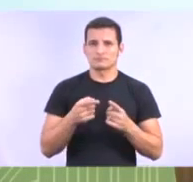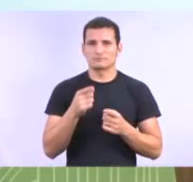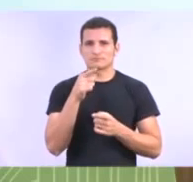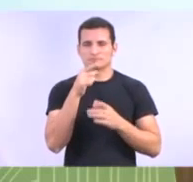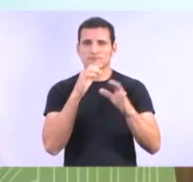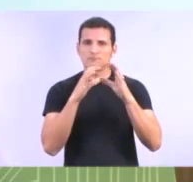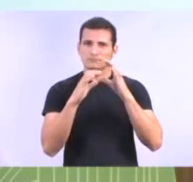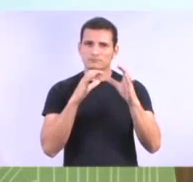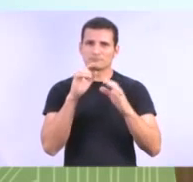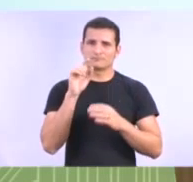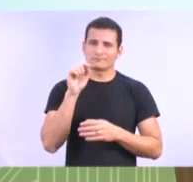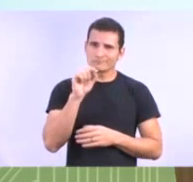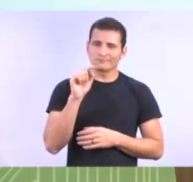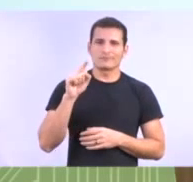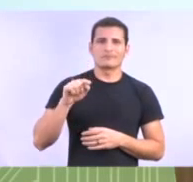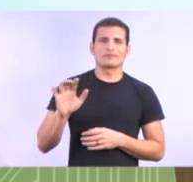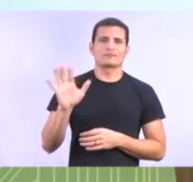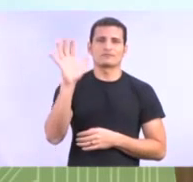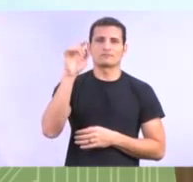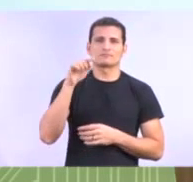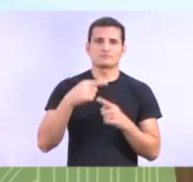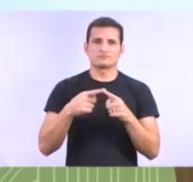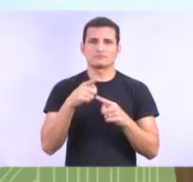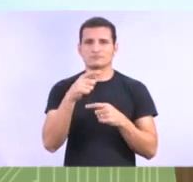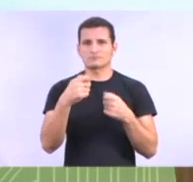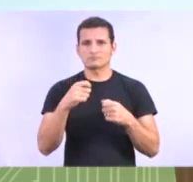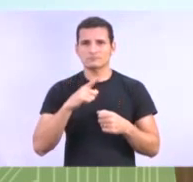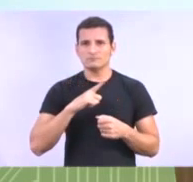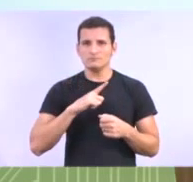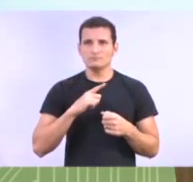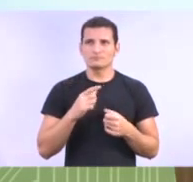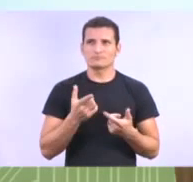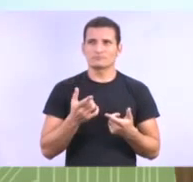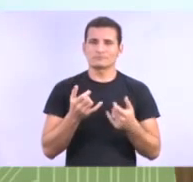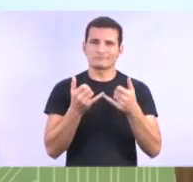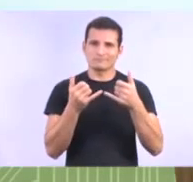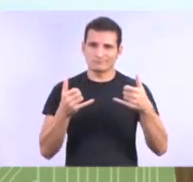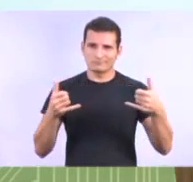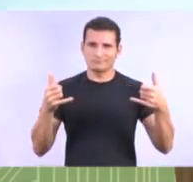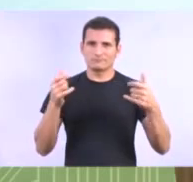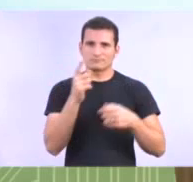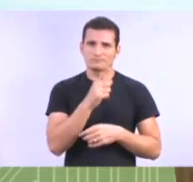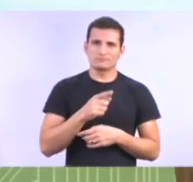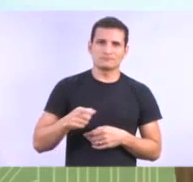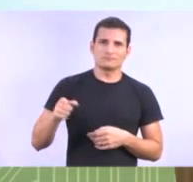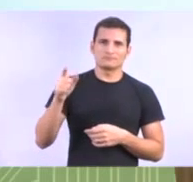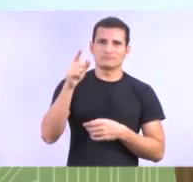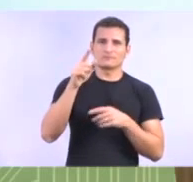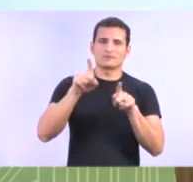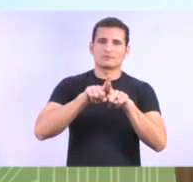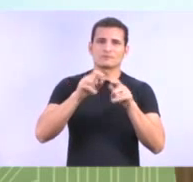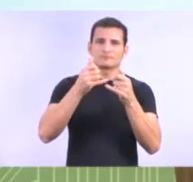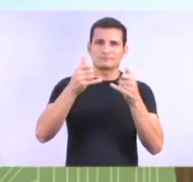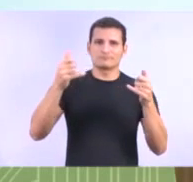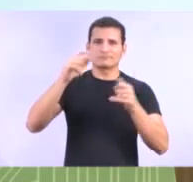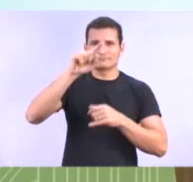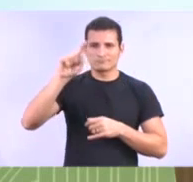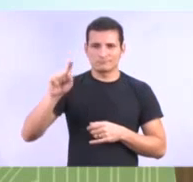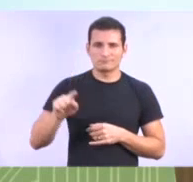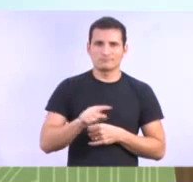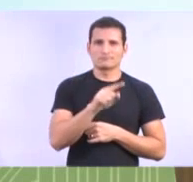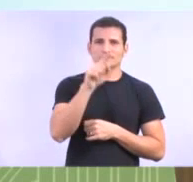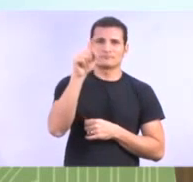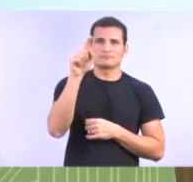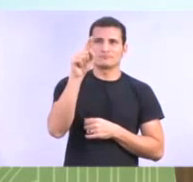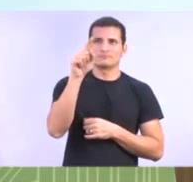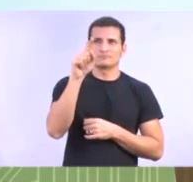comunicação, ela se torna cara, porque você tem que ter um meio físico para ir num sentido, mas tem que ter um outro também para voltar no sentido